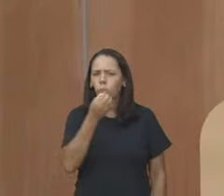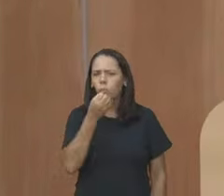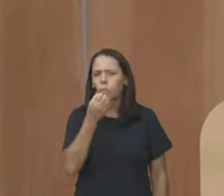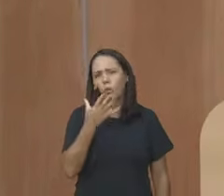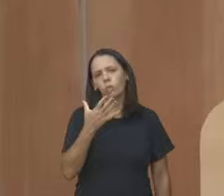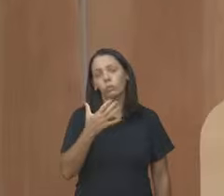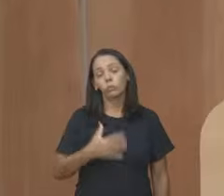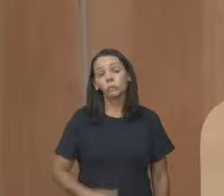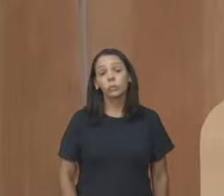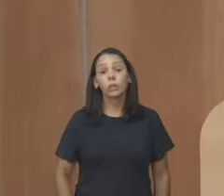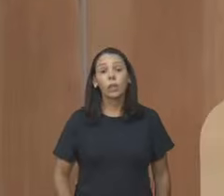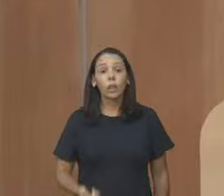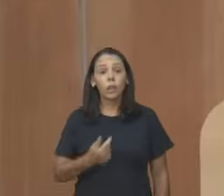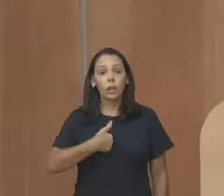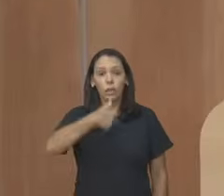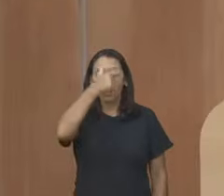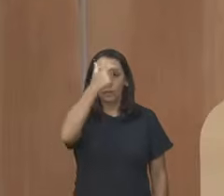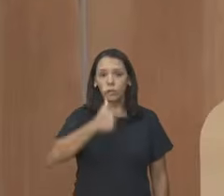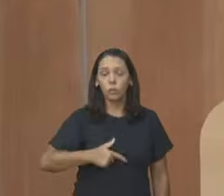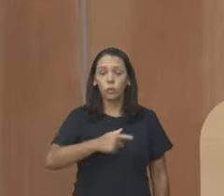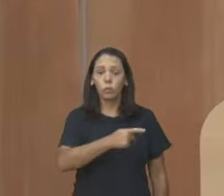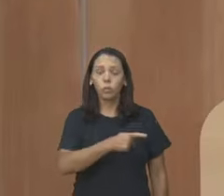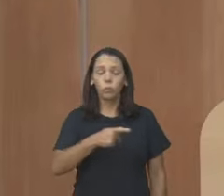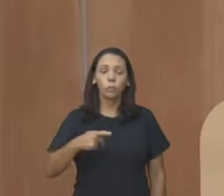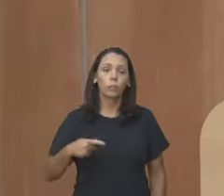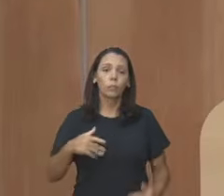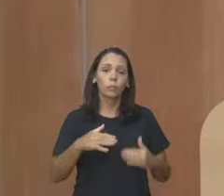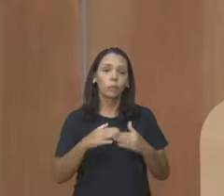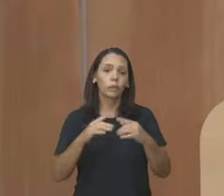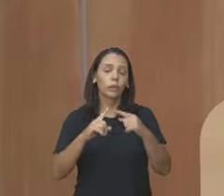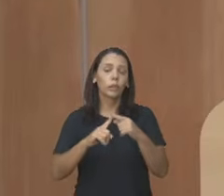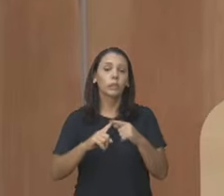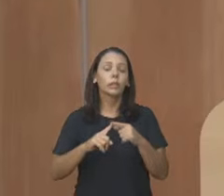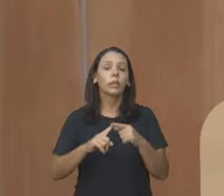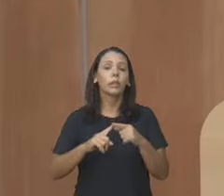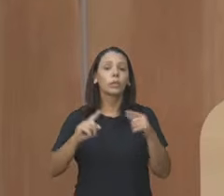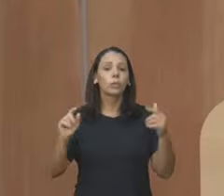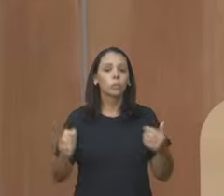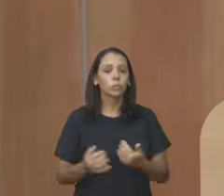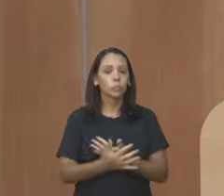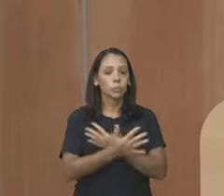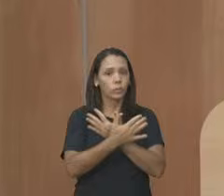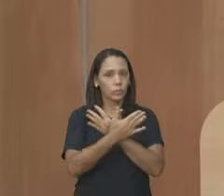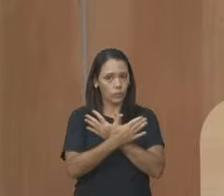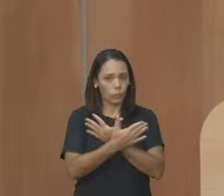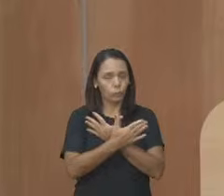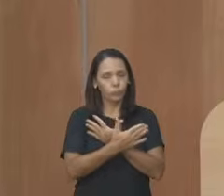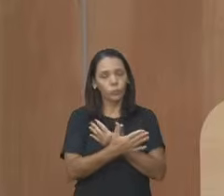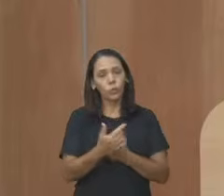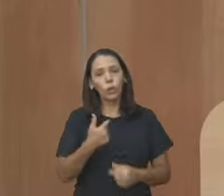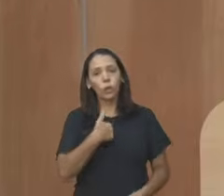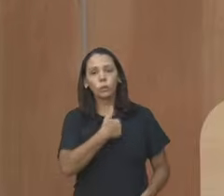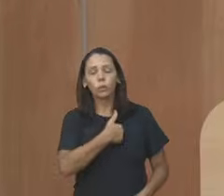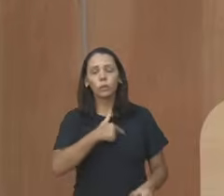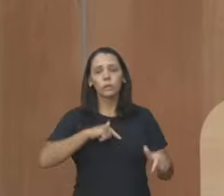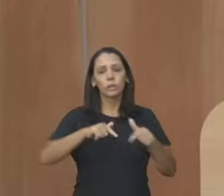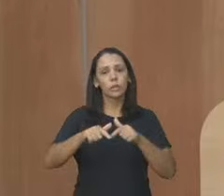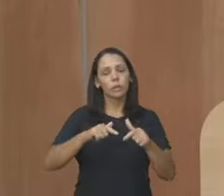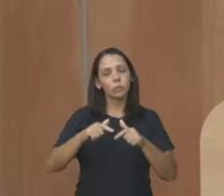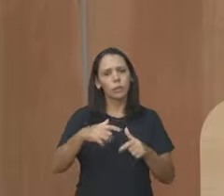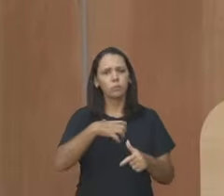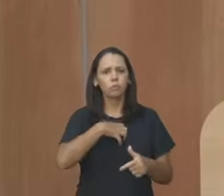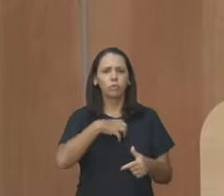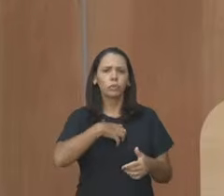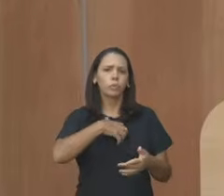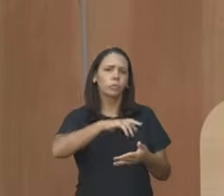pastor da Igreja Universal do Reino de Deus, nós temos várias frentes de trabalho. Uma das frentes de trabalho é na